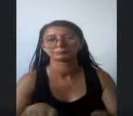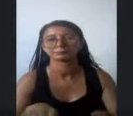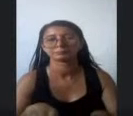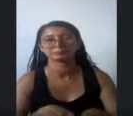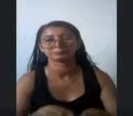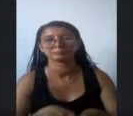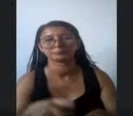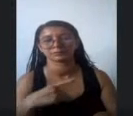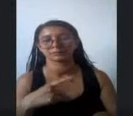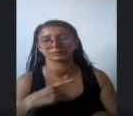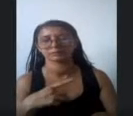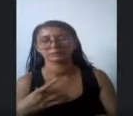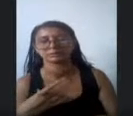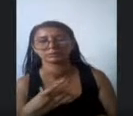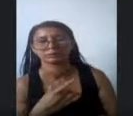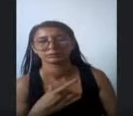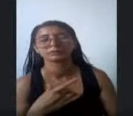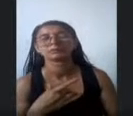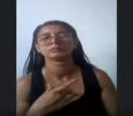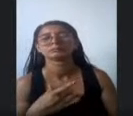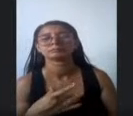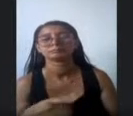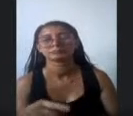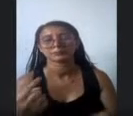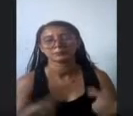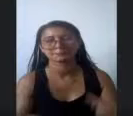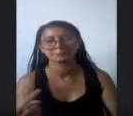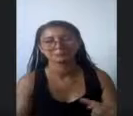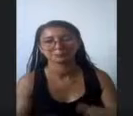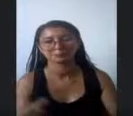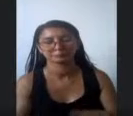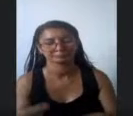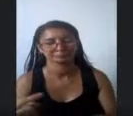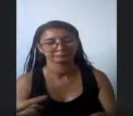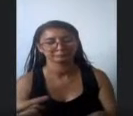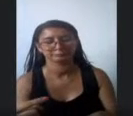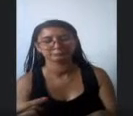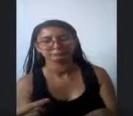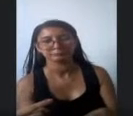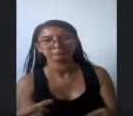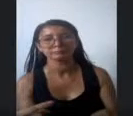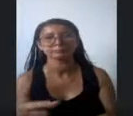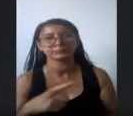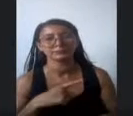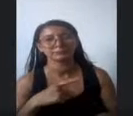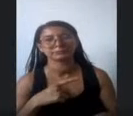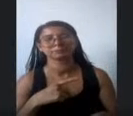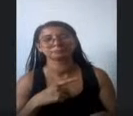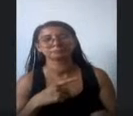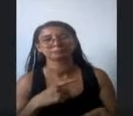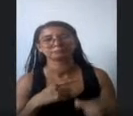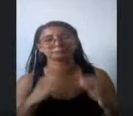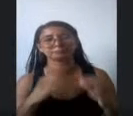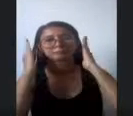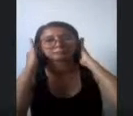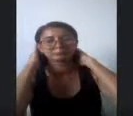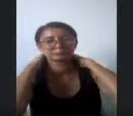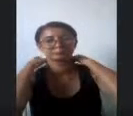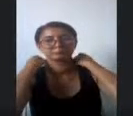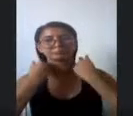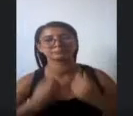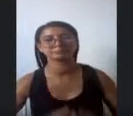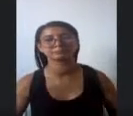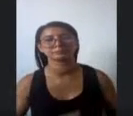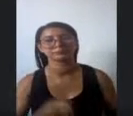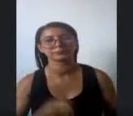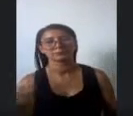Saúde uma política estruturada de saúde exatamente. integral, né? Eu acho legal estar falando disso. E assim, um aspecto importante